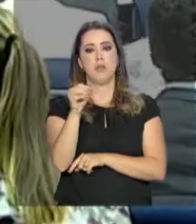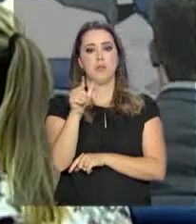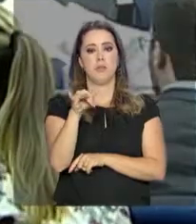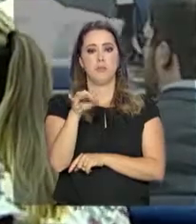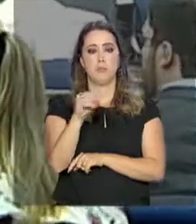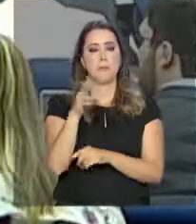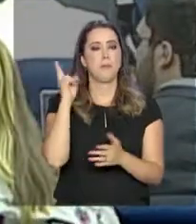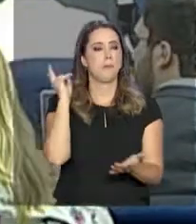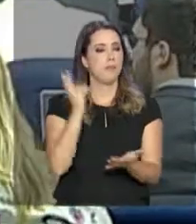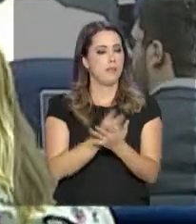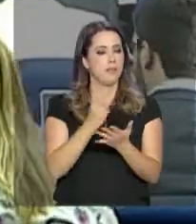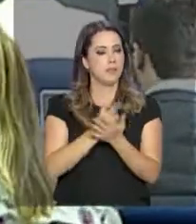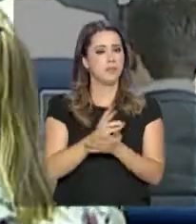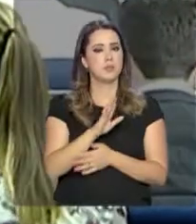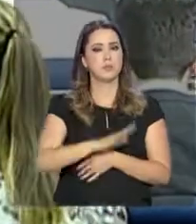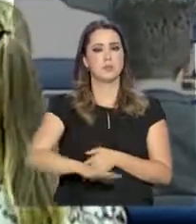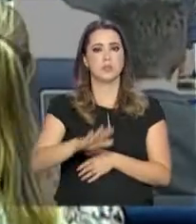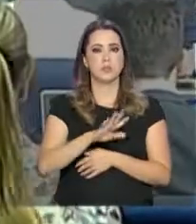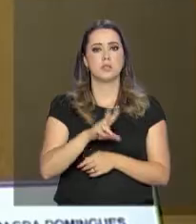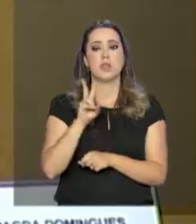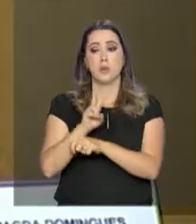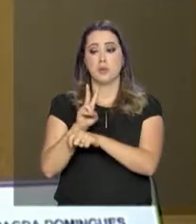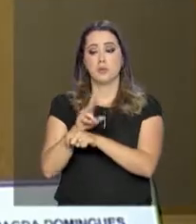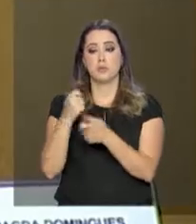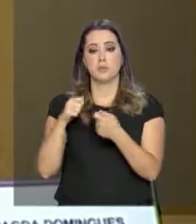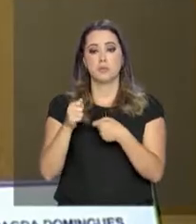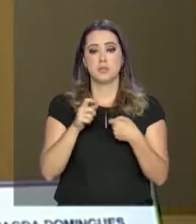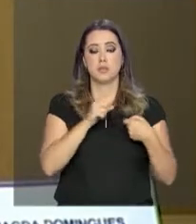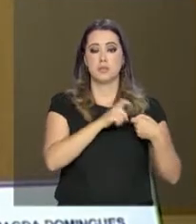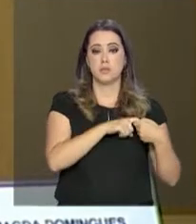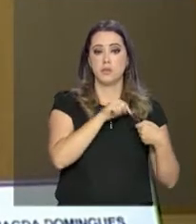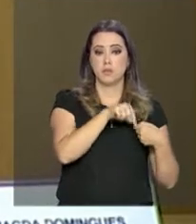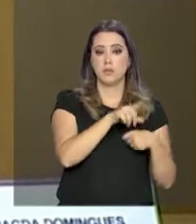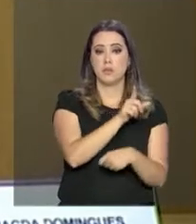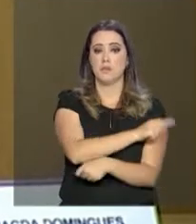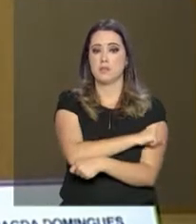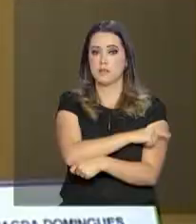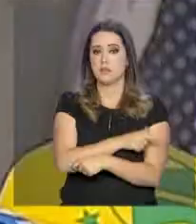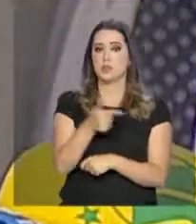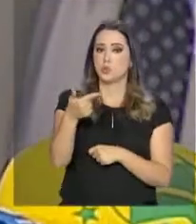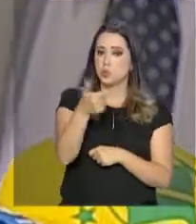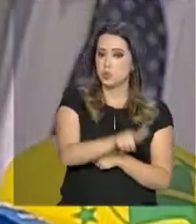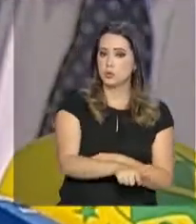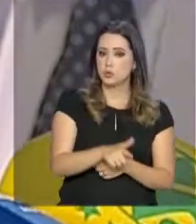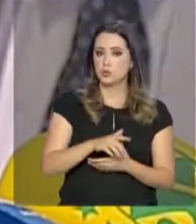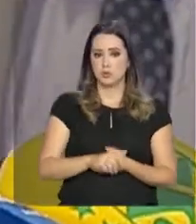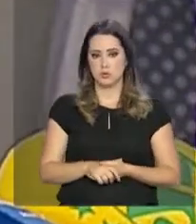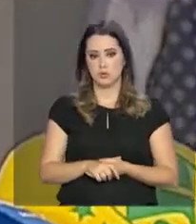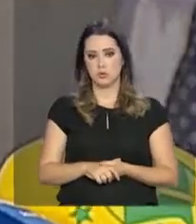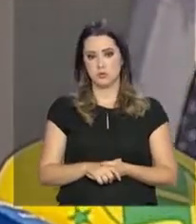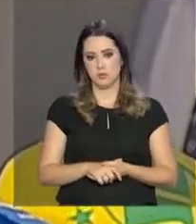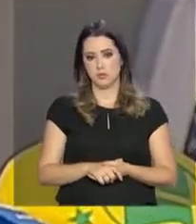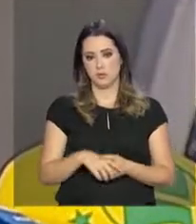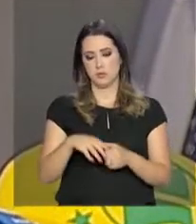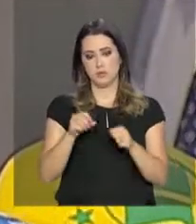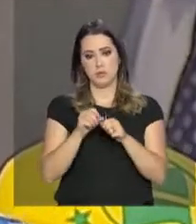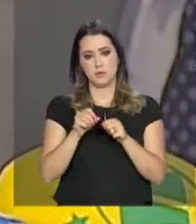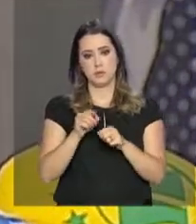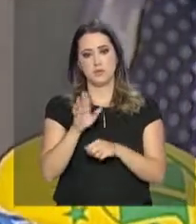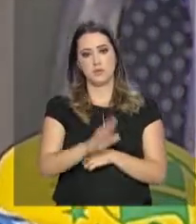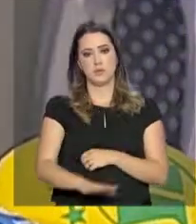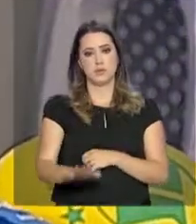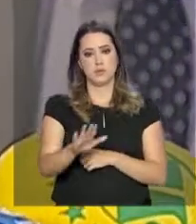mesmo as crianças já imunizadas precisam tomar a vacina novamente é fazer com que aquela criança tem a oportunidade